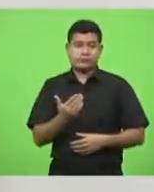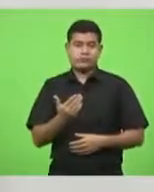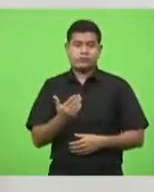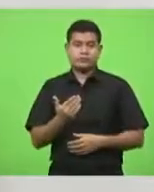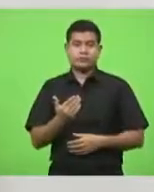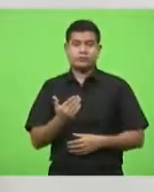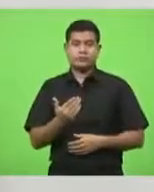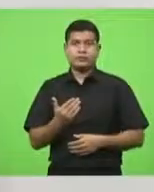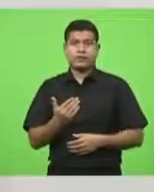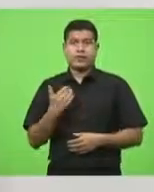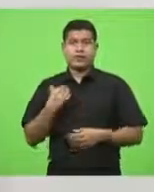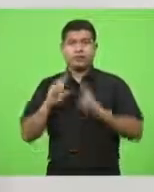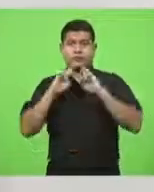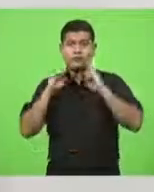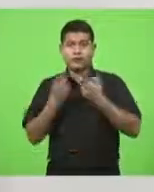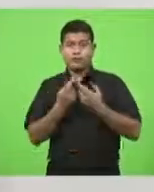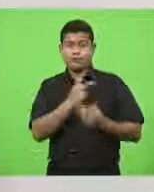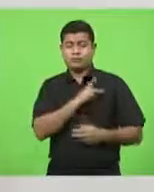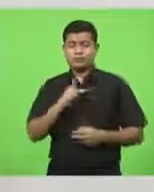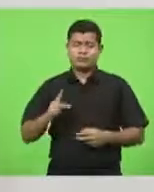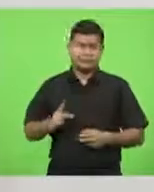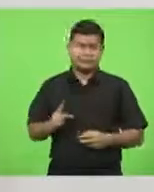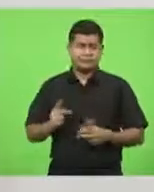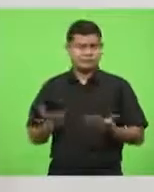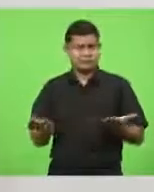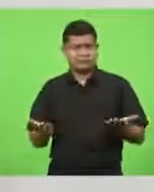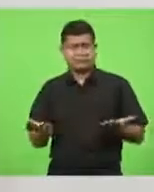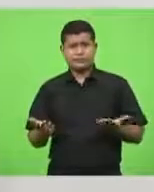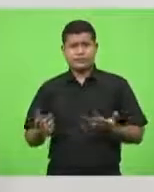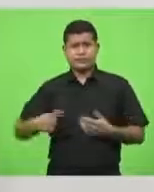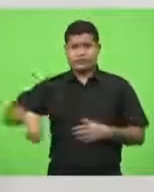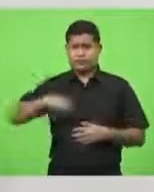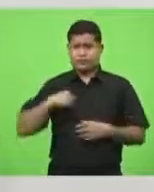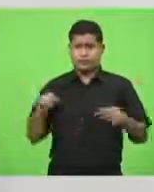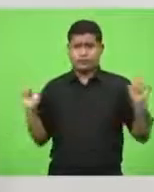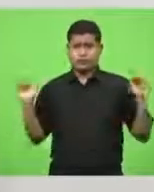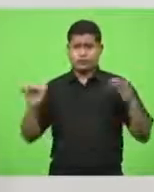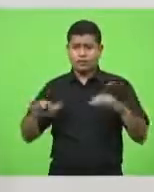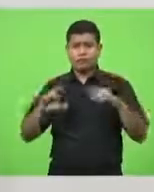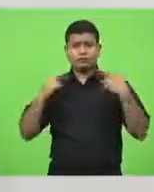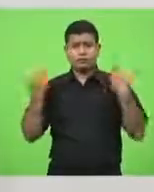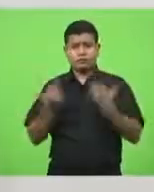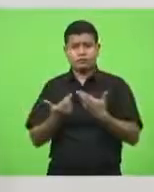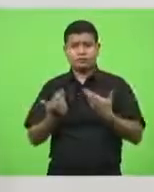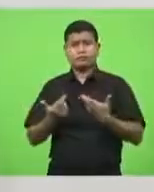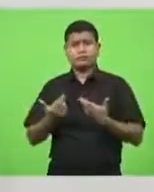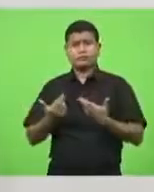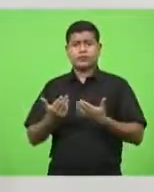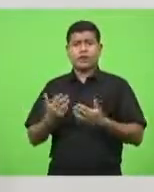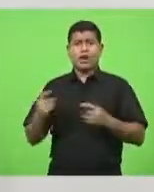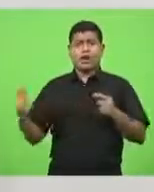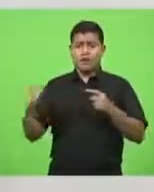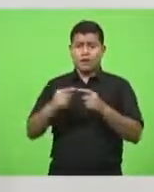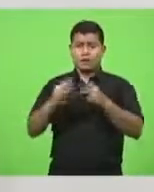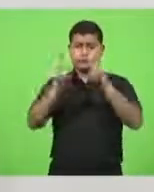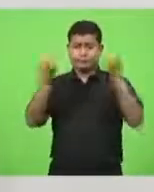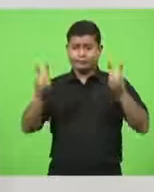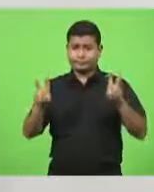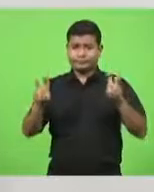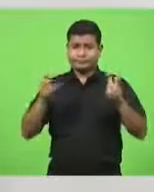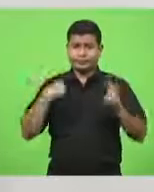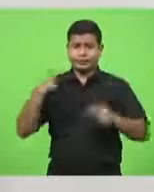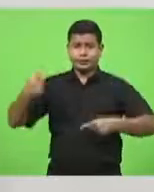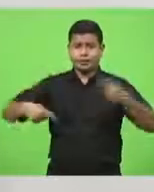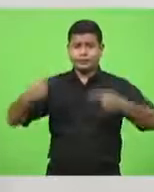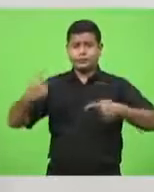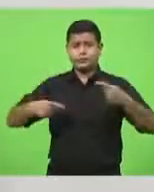uma audiência pública, para a gente se reunir entre pessoas competentes sobre o assunto, para nós